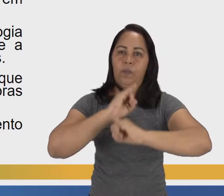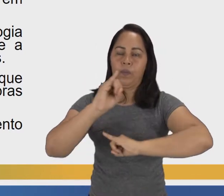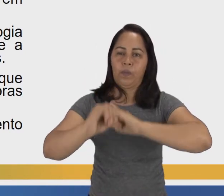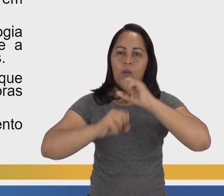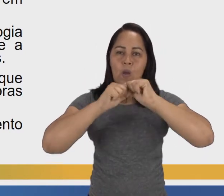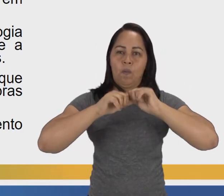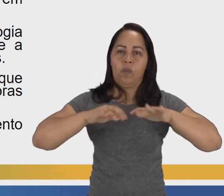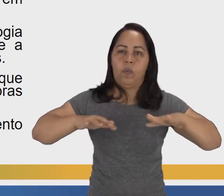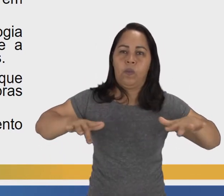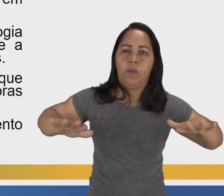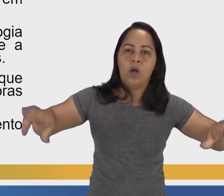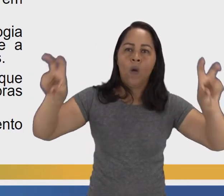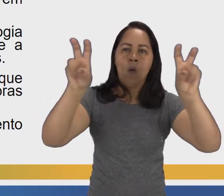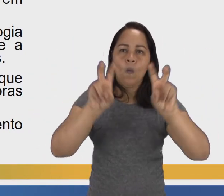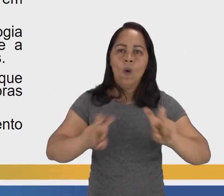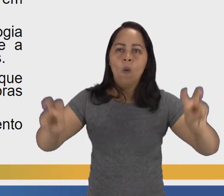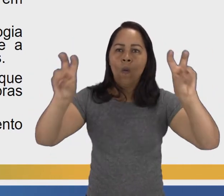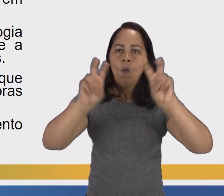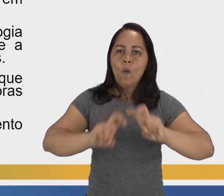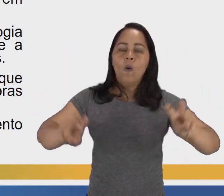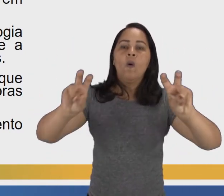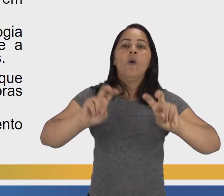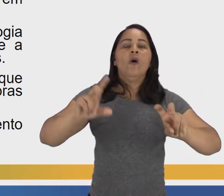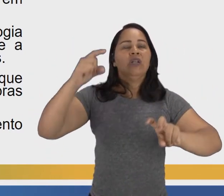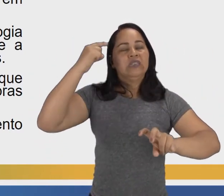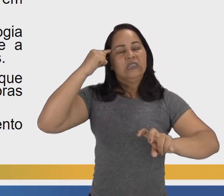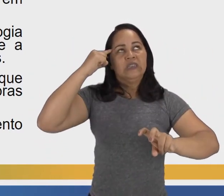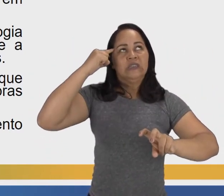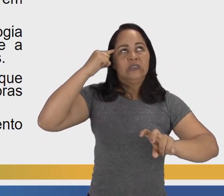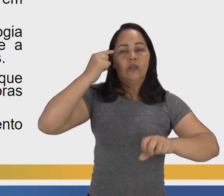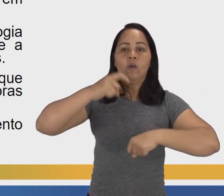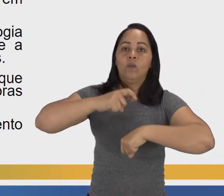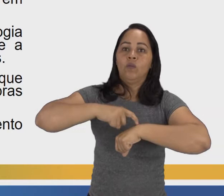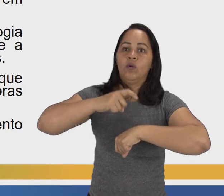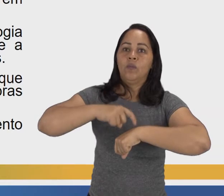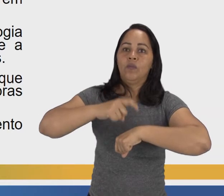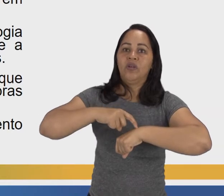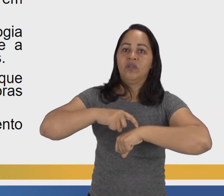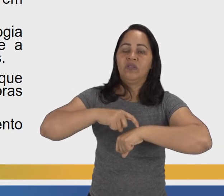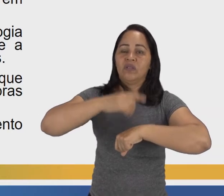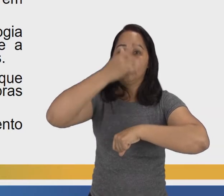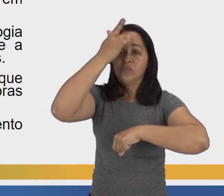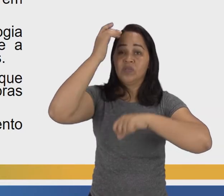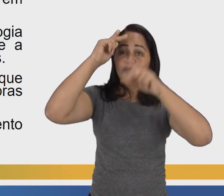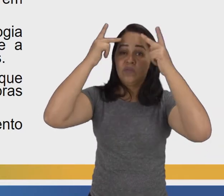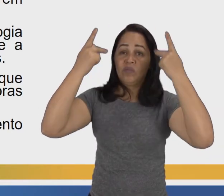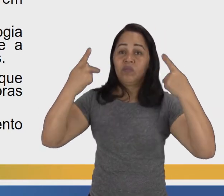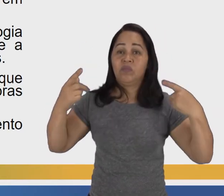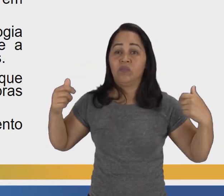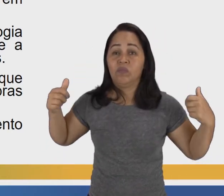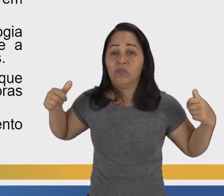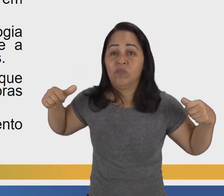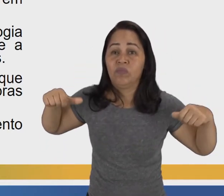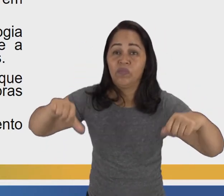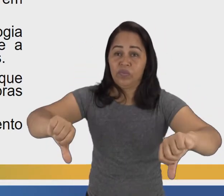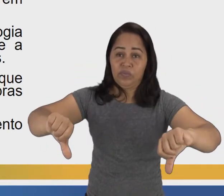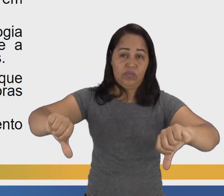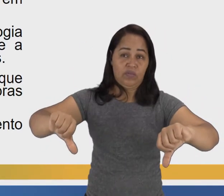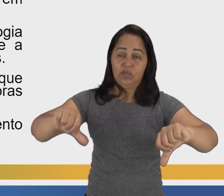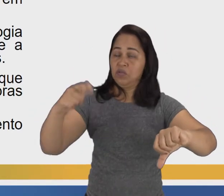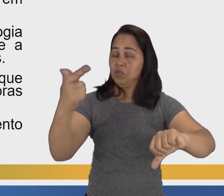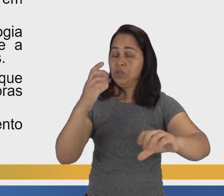en la carrera informática nos ha llevado a una época de deshumanización, de